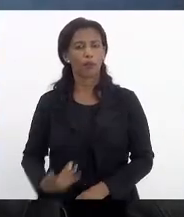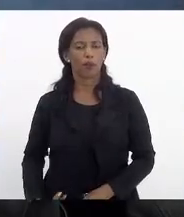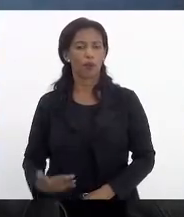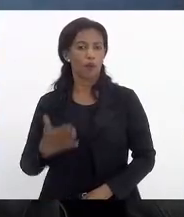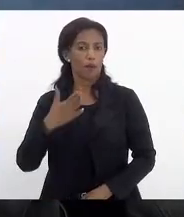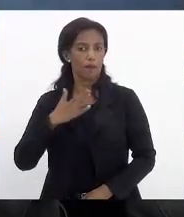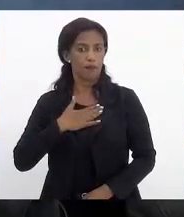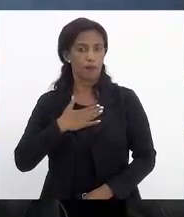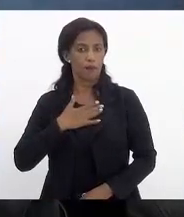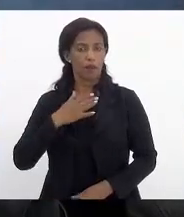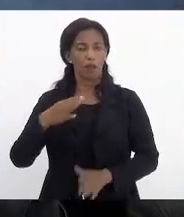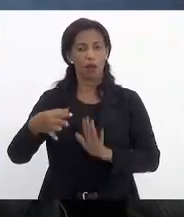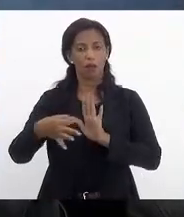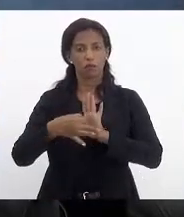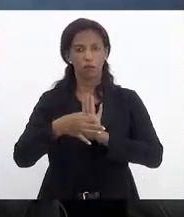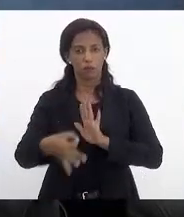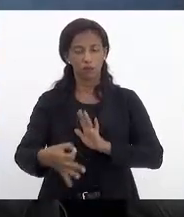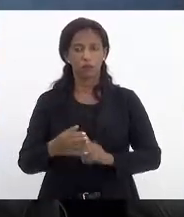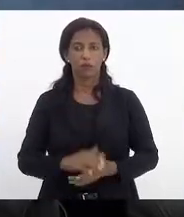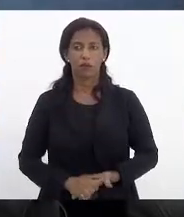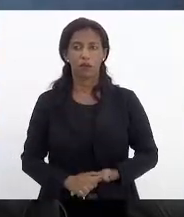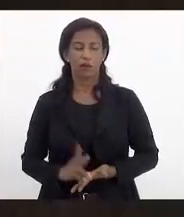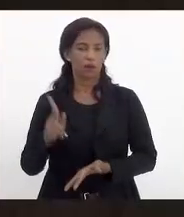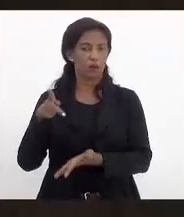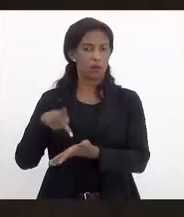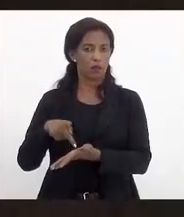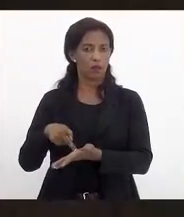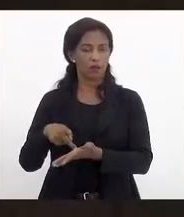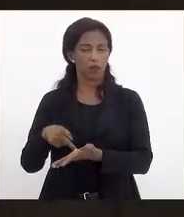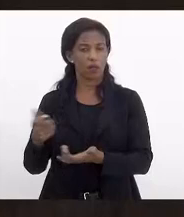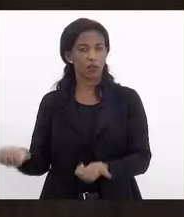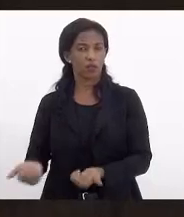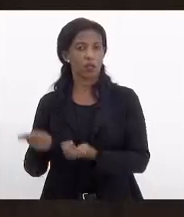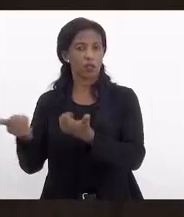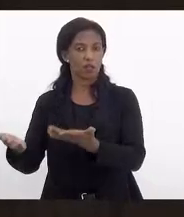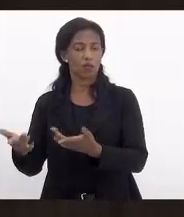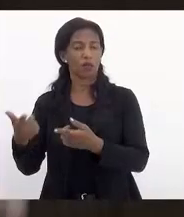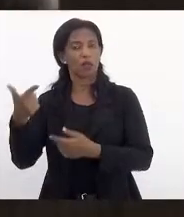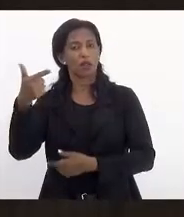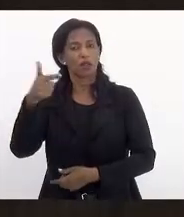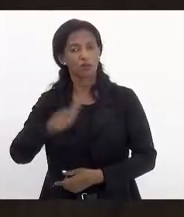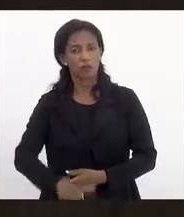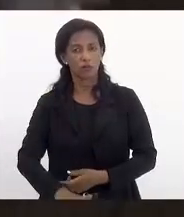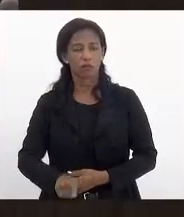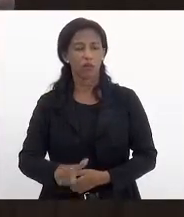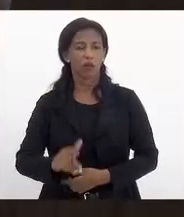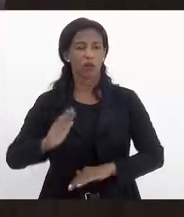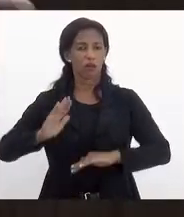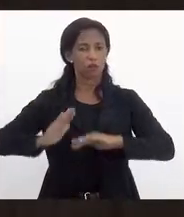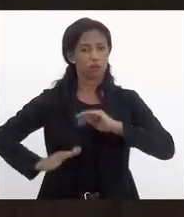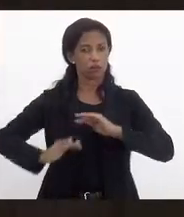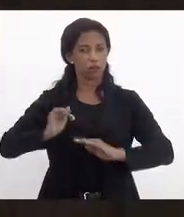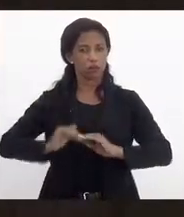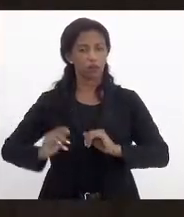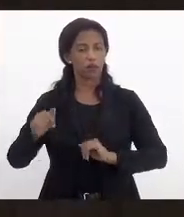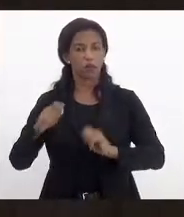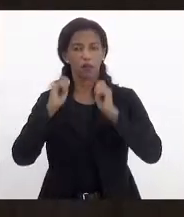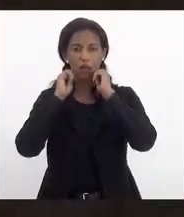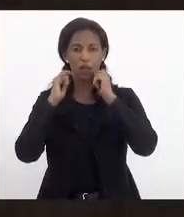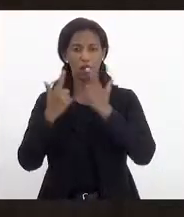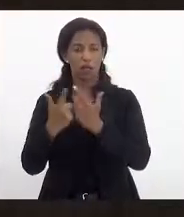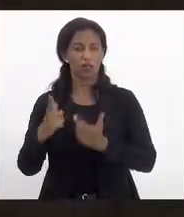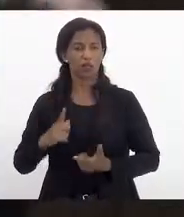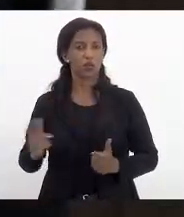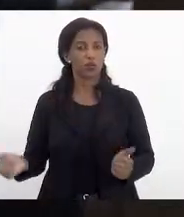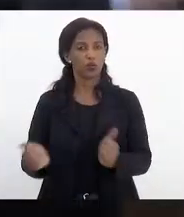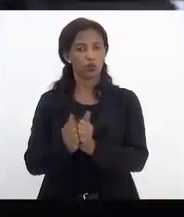a minha questão de ordem, que, na verdade, é exaltar, mais uma vez, a capacidade que esta Casa teve, com